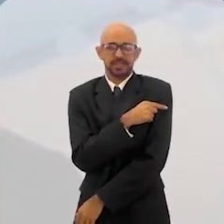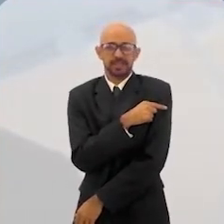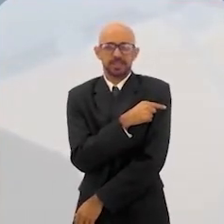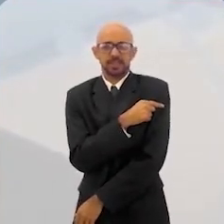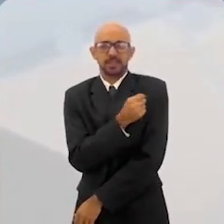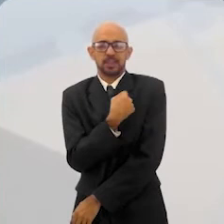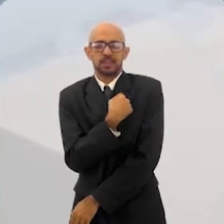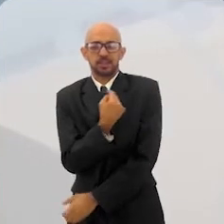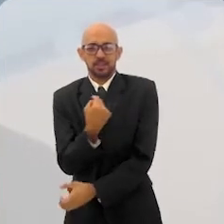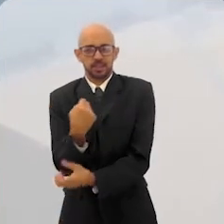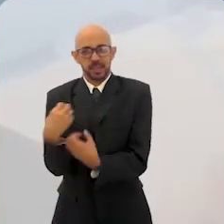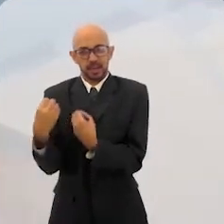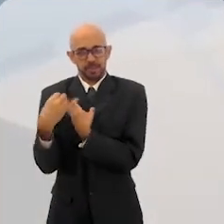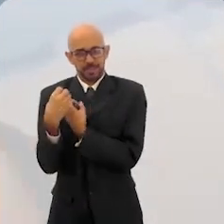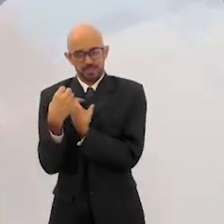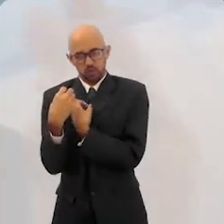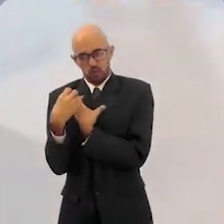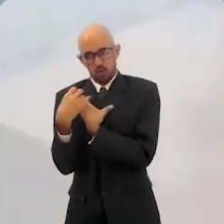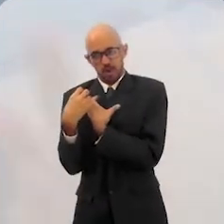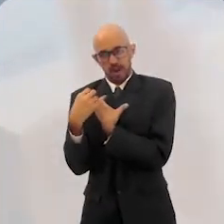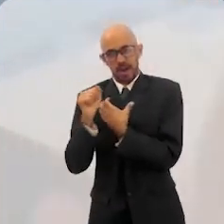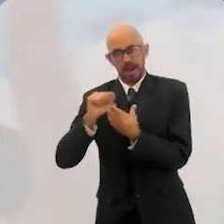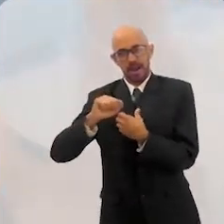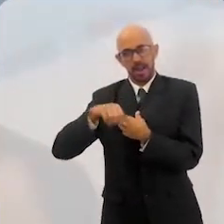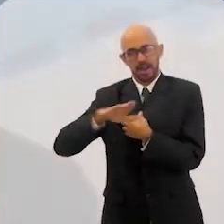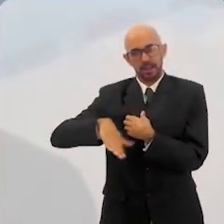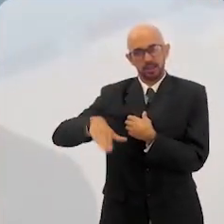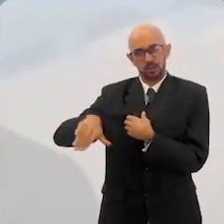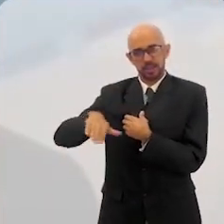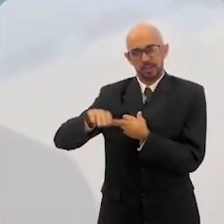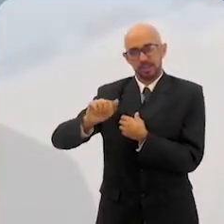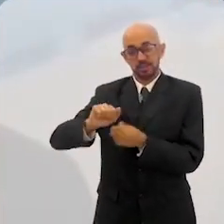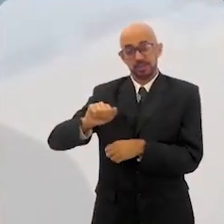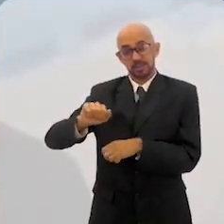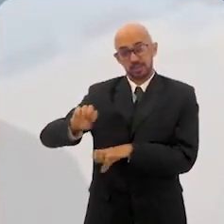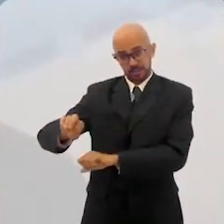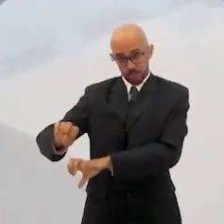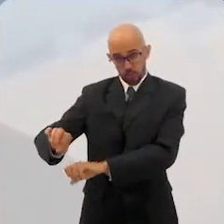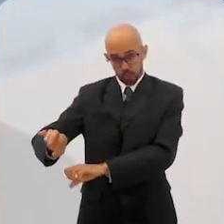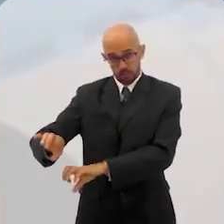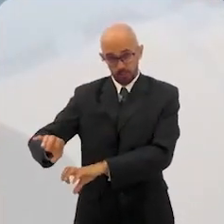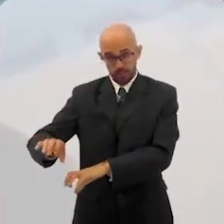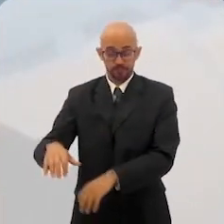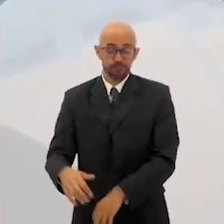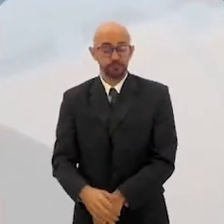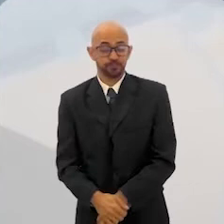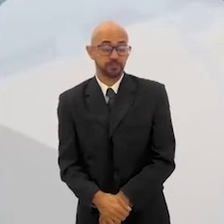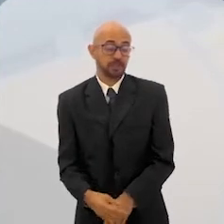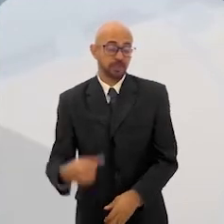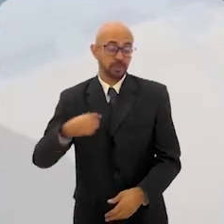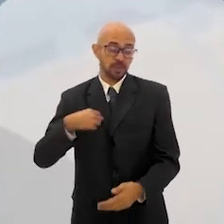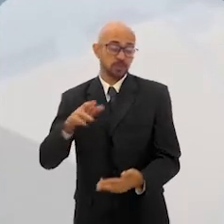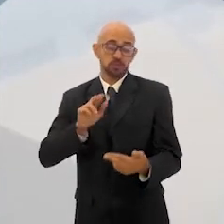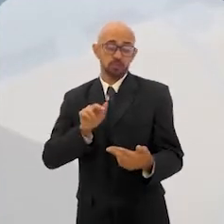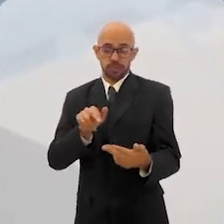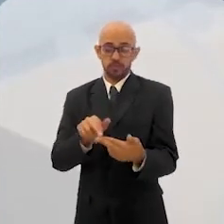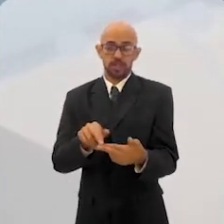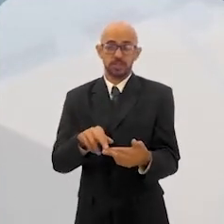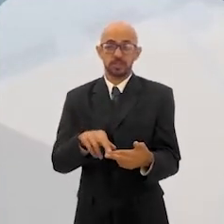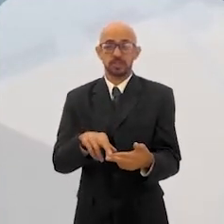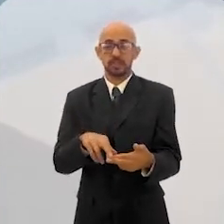que eu tive aula com essa professora. E ela era uma professora meio de educação infantil, né? Então, eu lembro que ela era uma pessoa que eu tinha muita